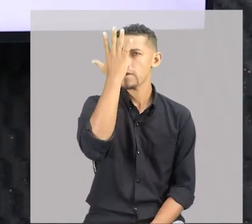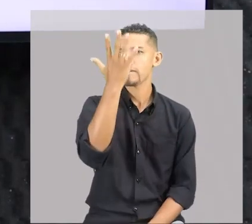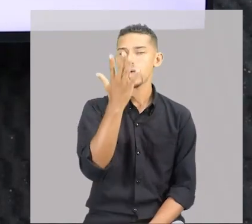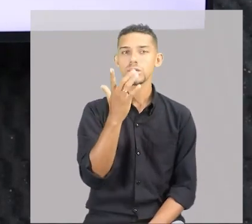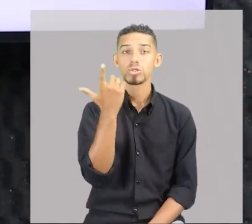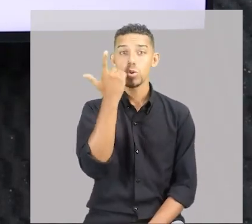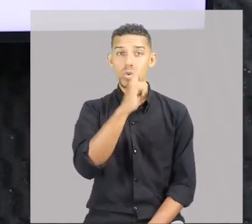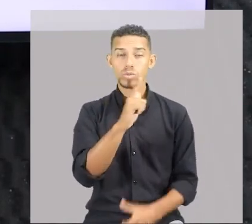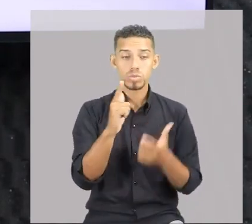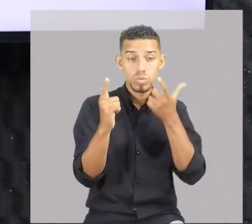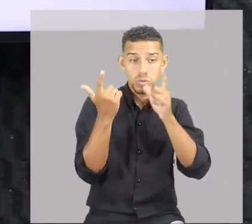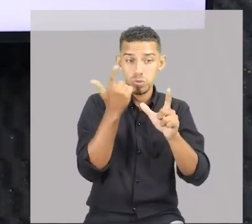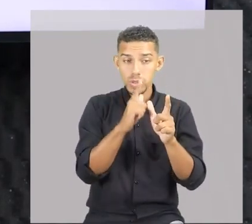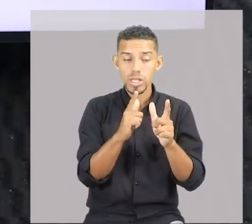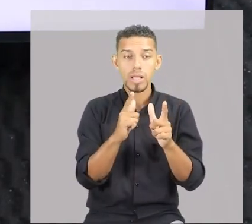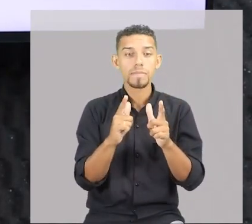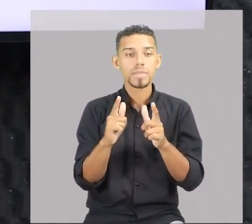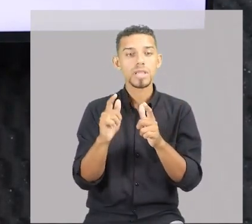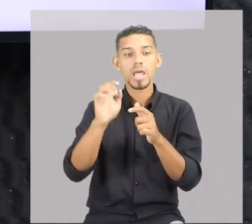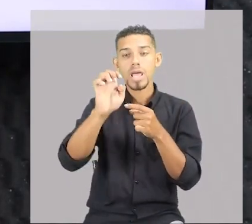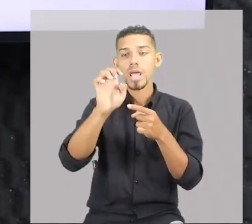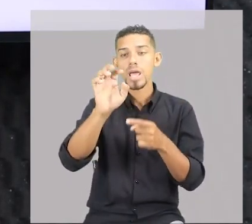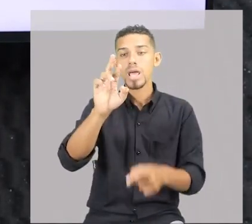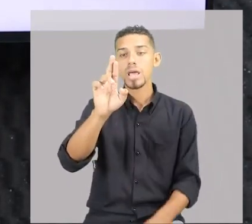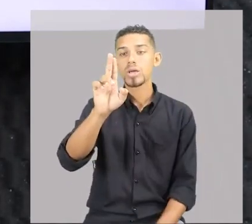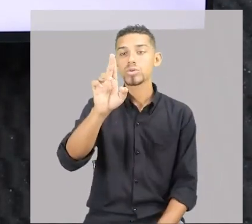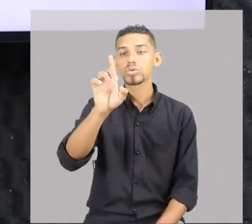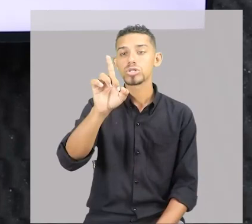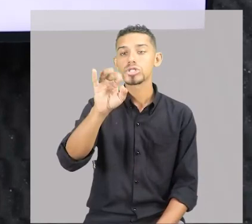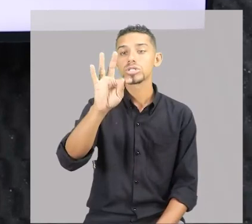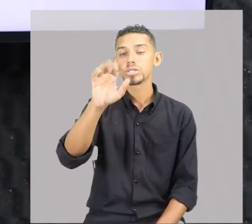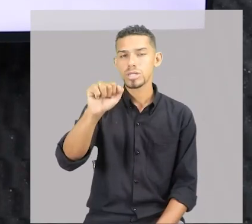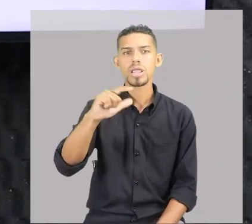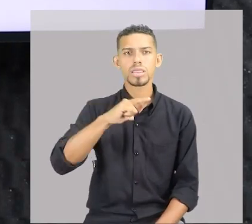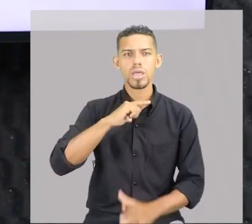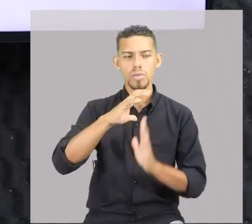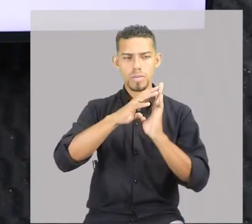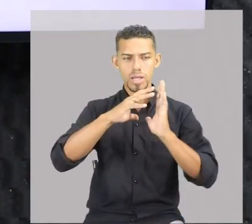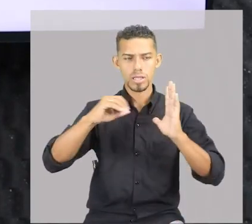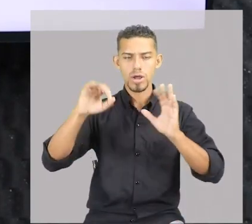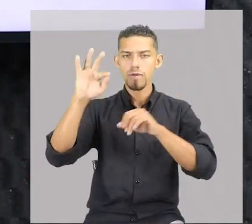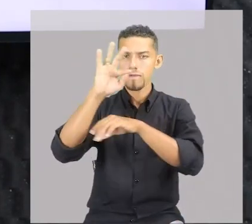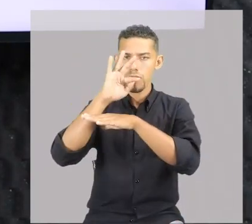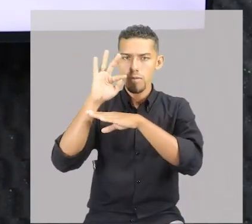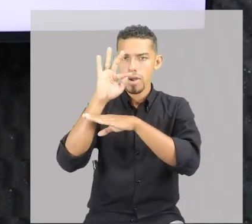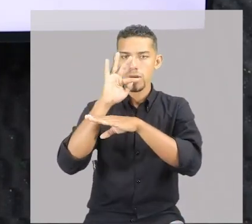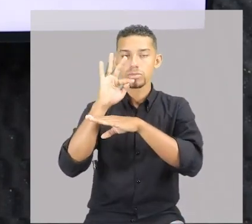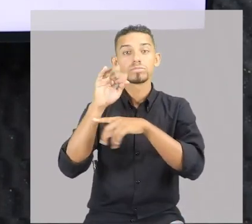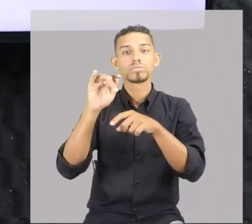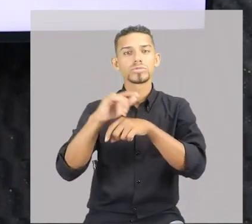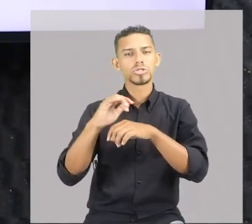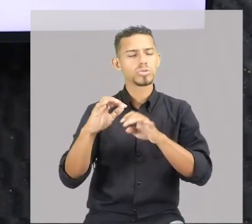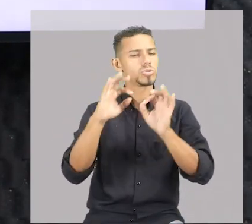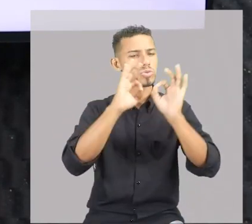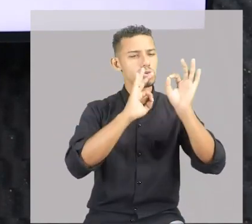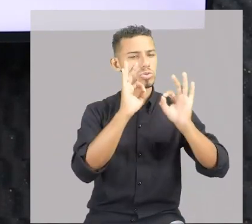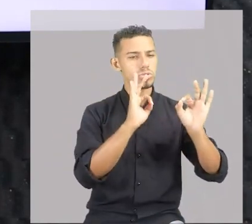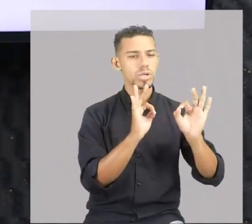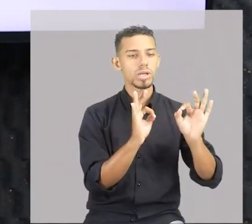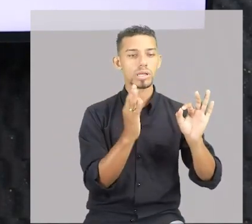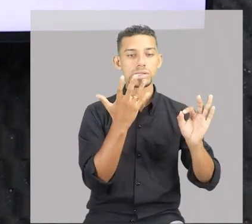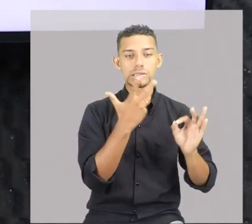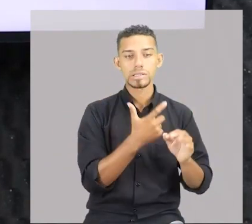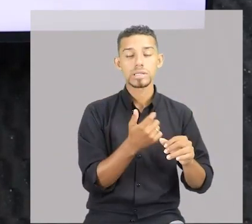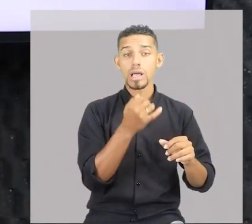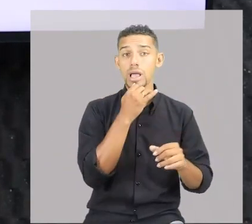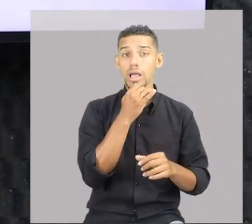gente diferenciar. A cultura erudita, ela tem um padrão formal e estético mais bem elaborado, ela